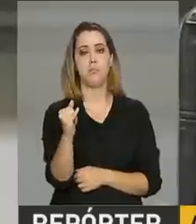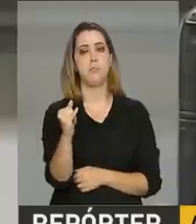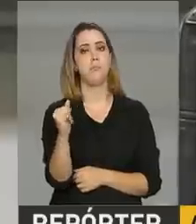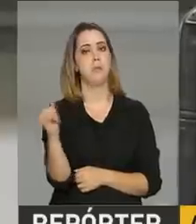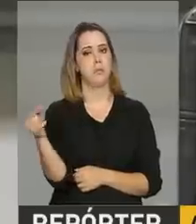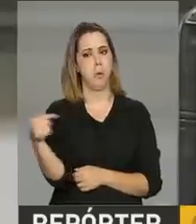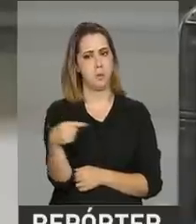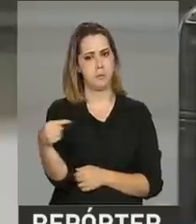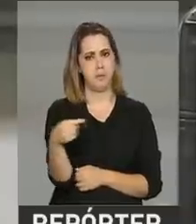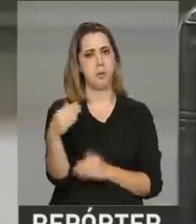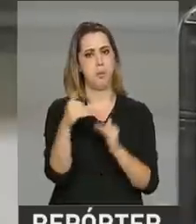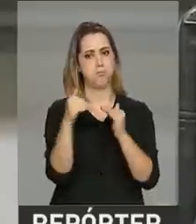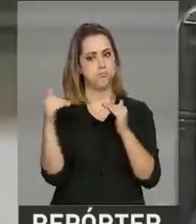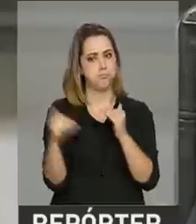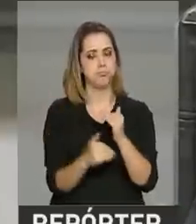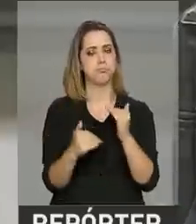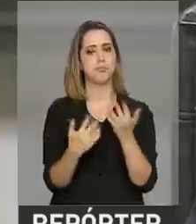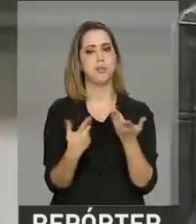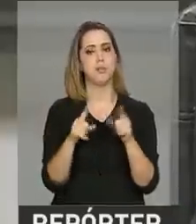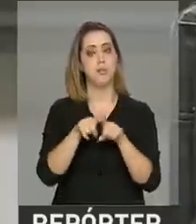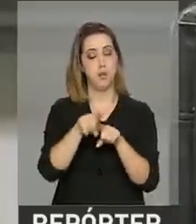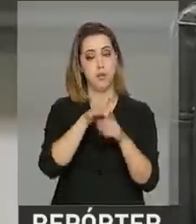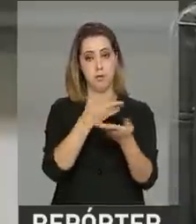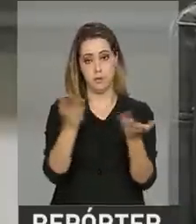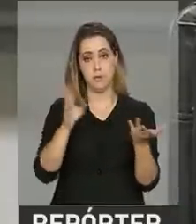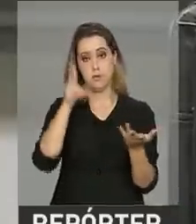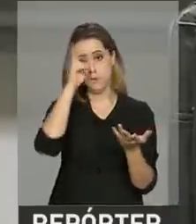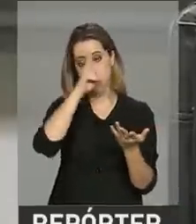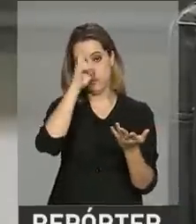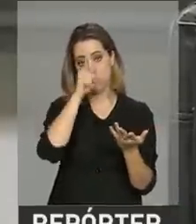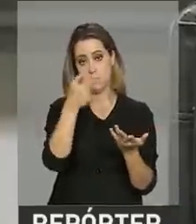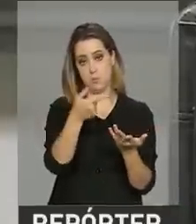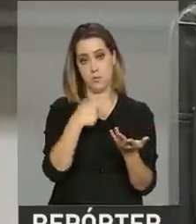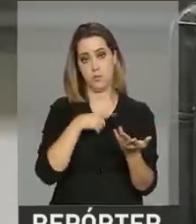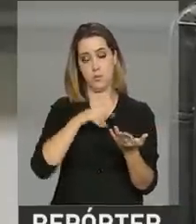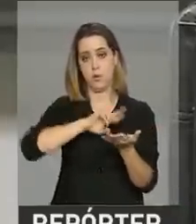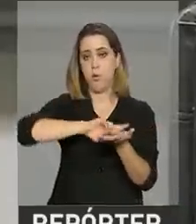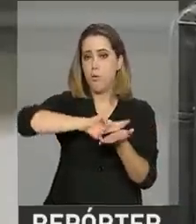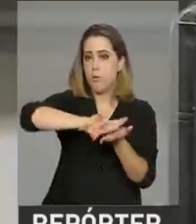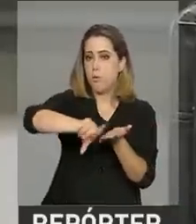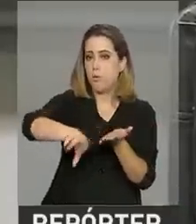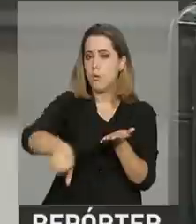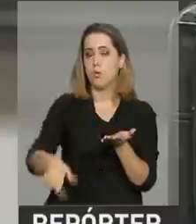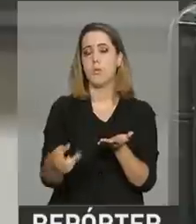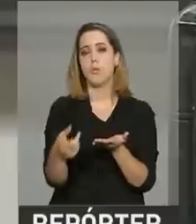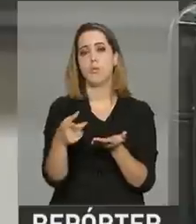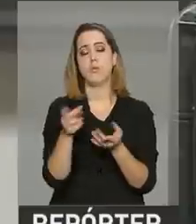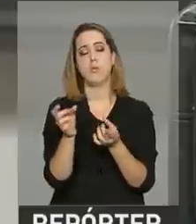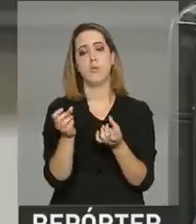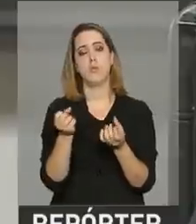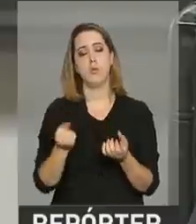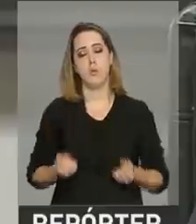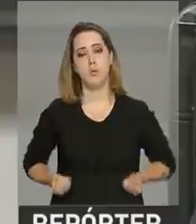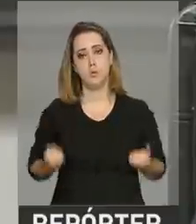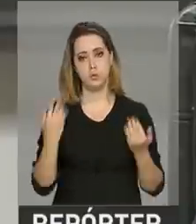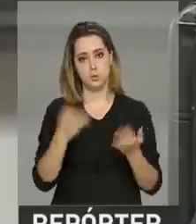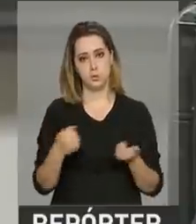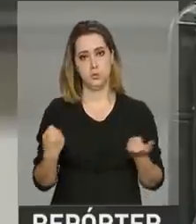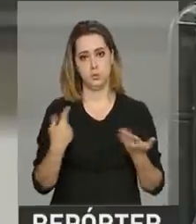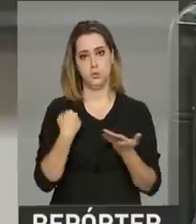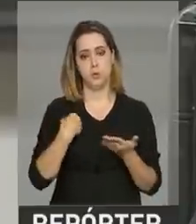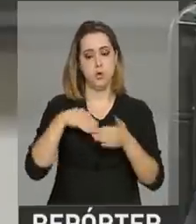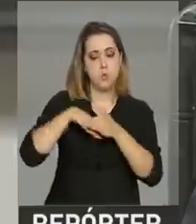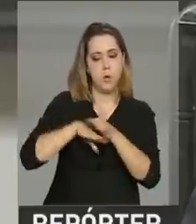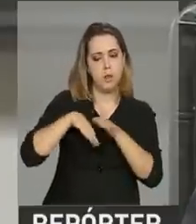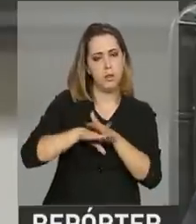ao estimado. E aí vocês vão se lembrar bem que, no caso das discricionárias, nós compusemos uma reserva de